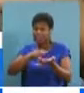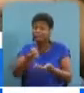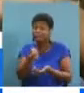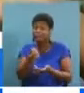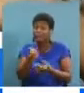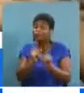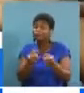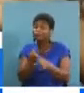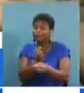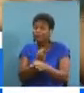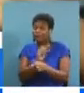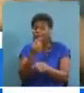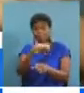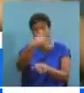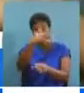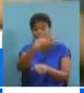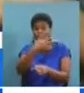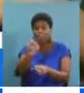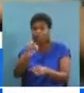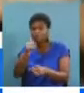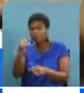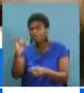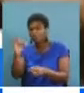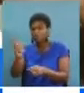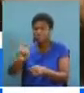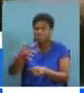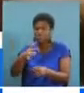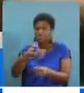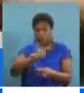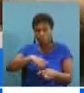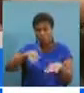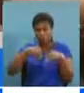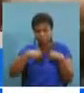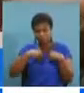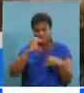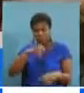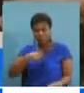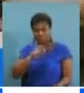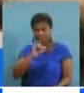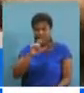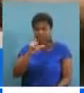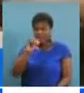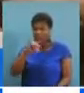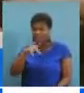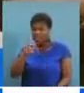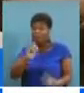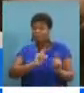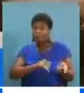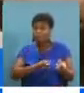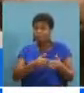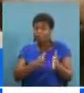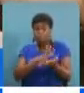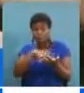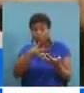capital operacional para os primeiros 18 a 24 meses. Nós assumimos a Cabo Verde Airlines em março e tudo o que